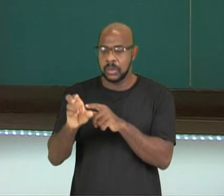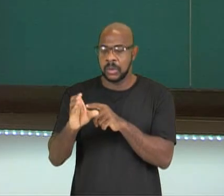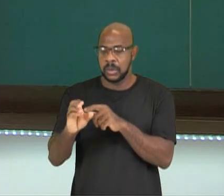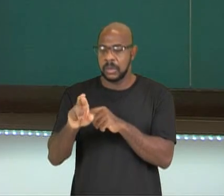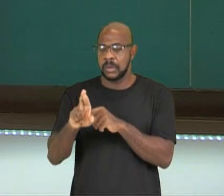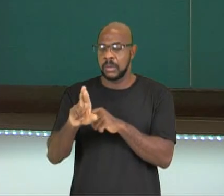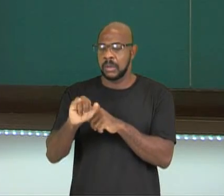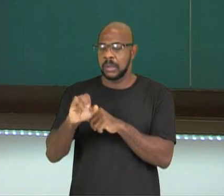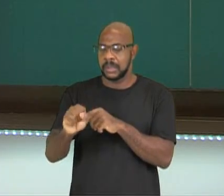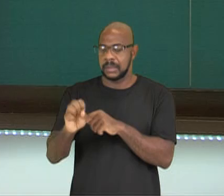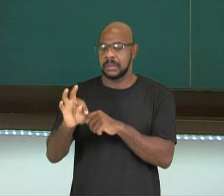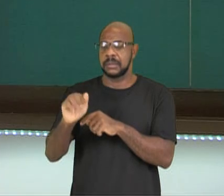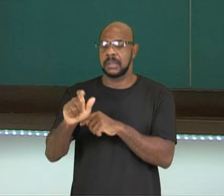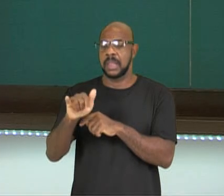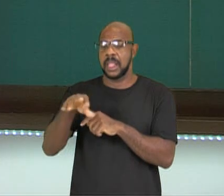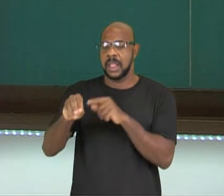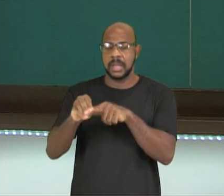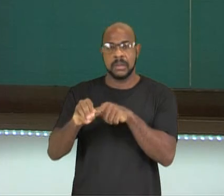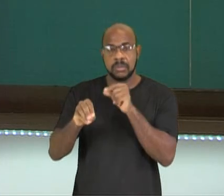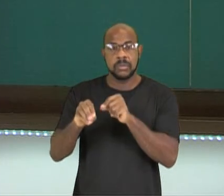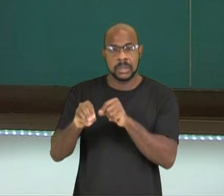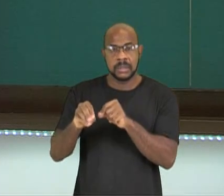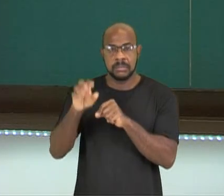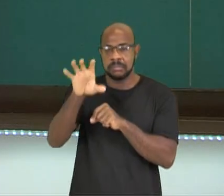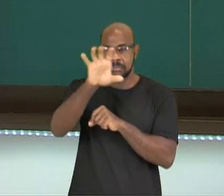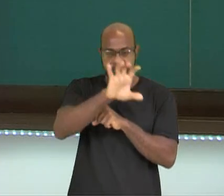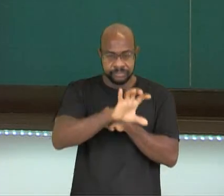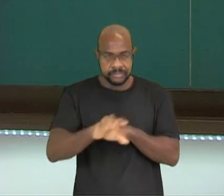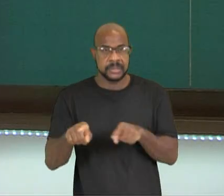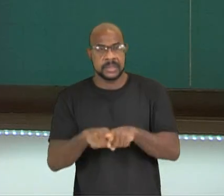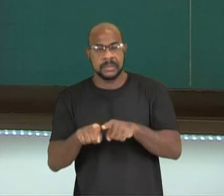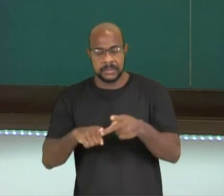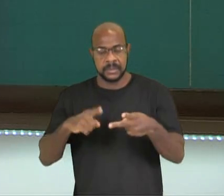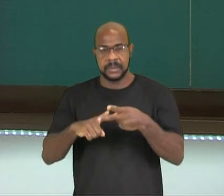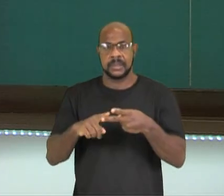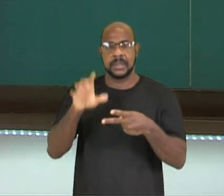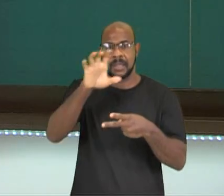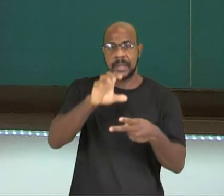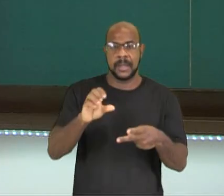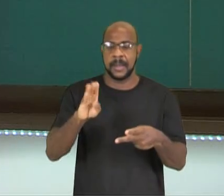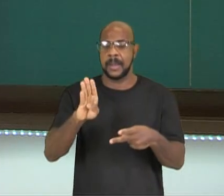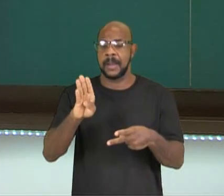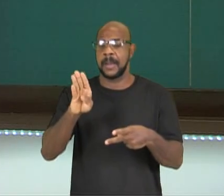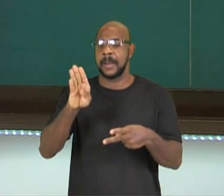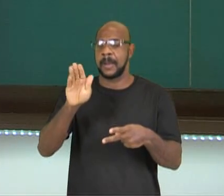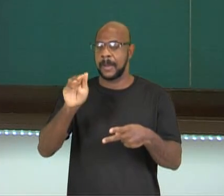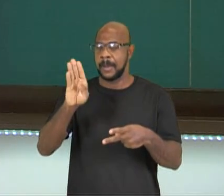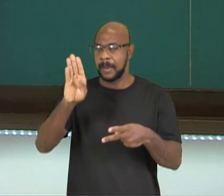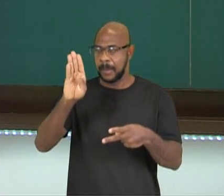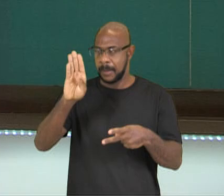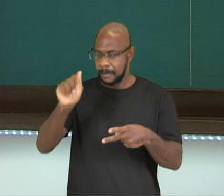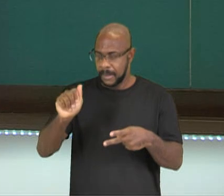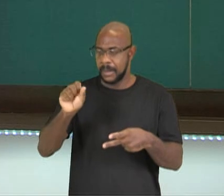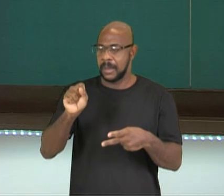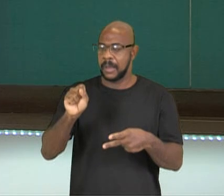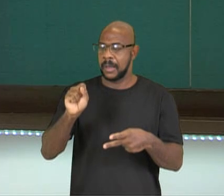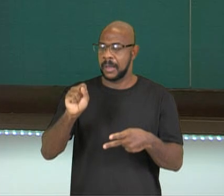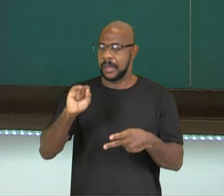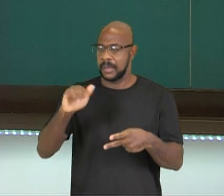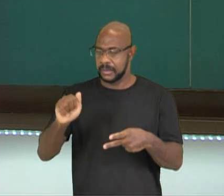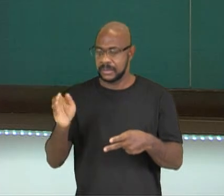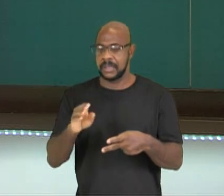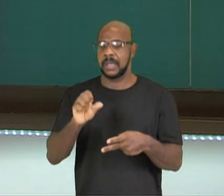as áreas onde eu tenho as chamadas bacias sedimentares, certo? Então vamos pensar juntos